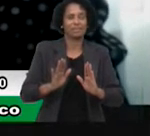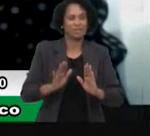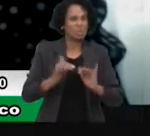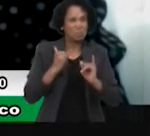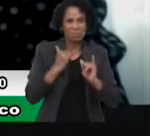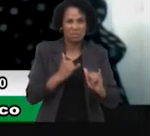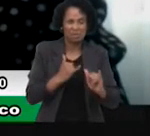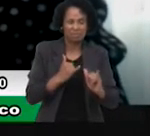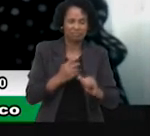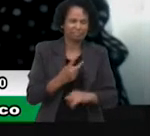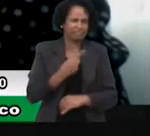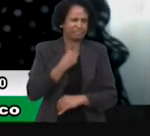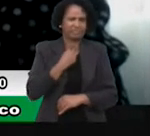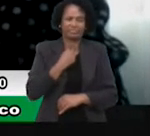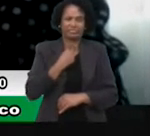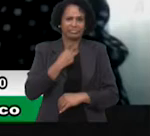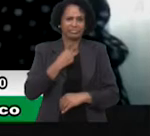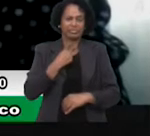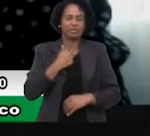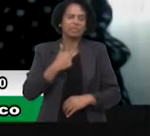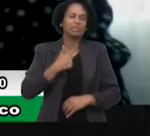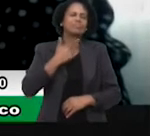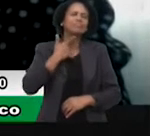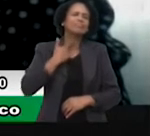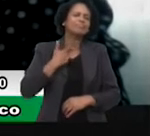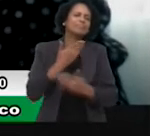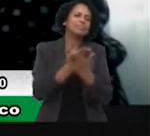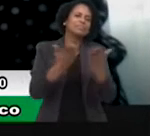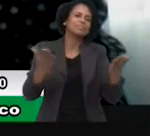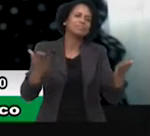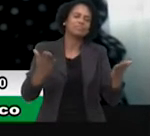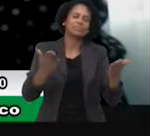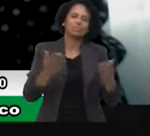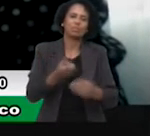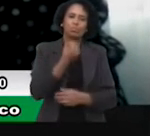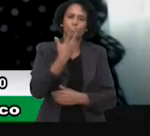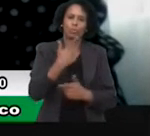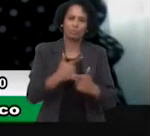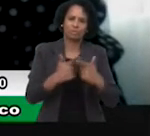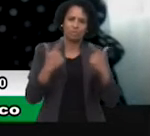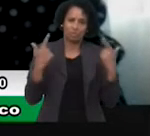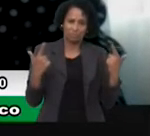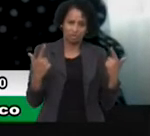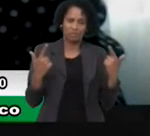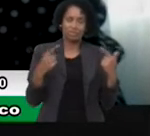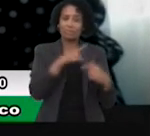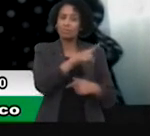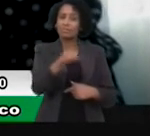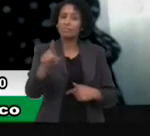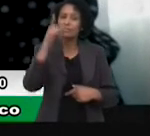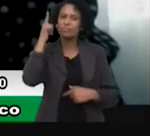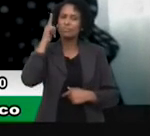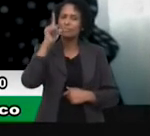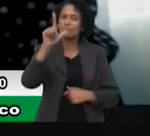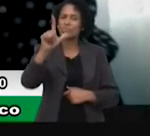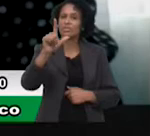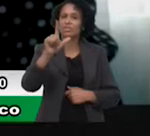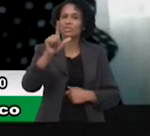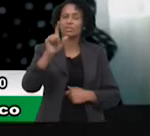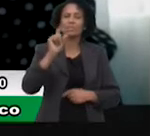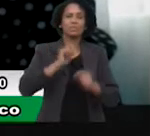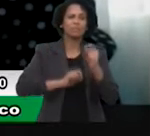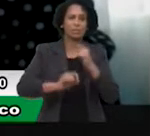visitá-los e desejo a vocês toda a sorte do mundo, e que vocês consigam fazer dessa